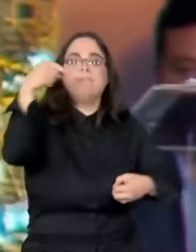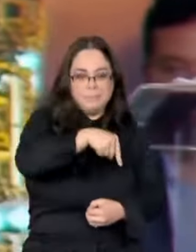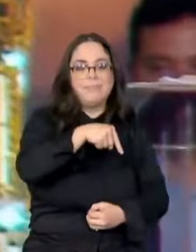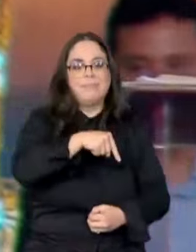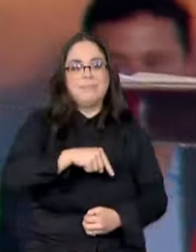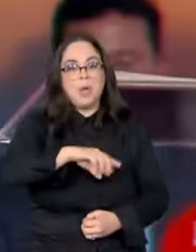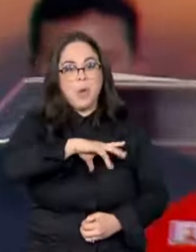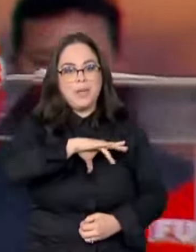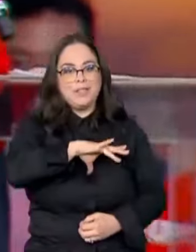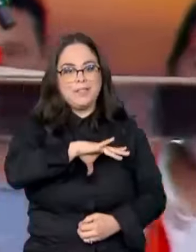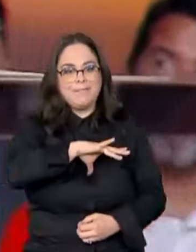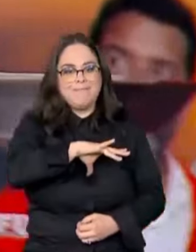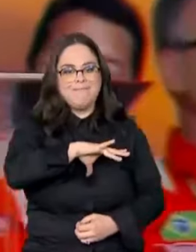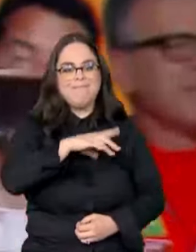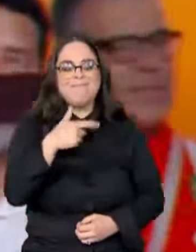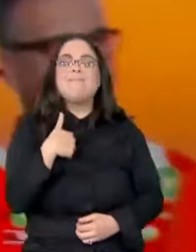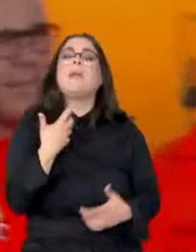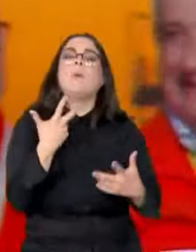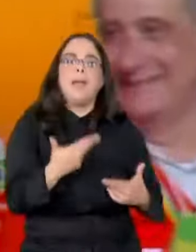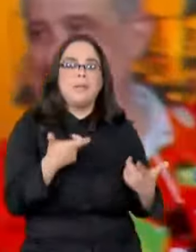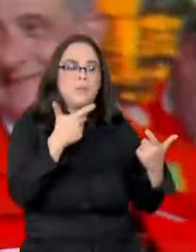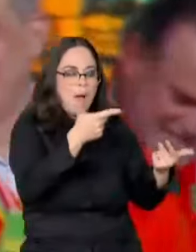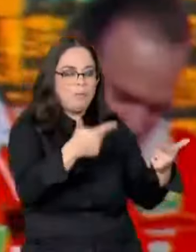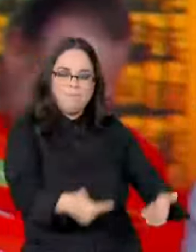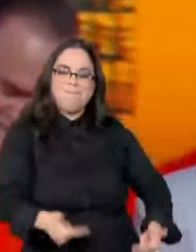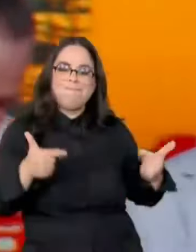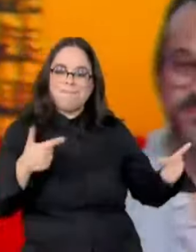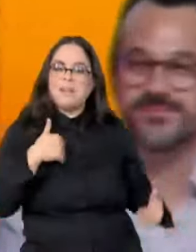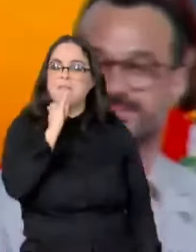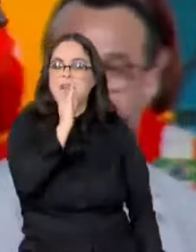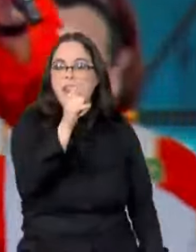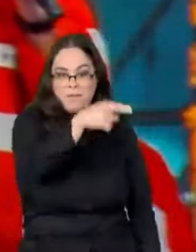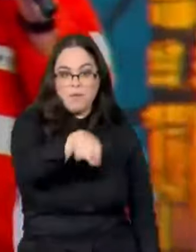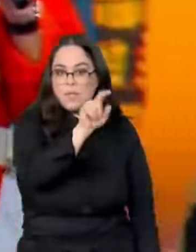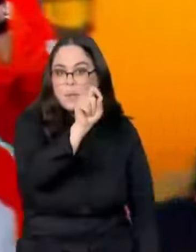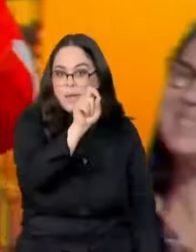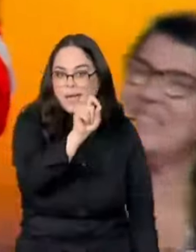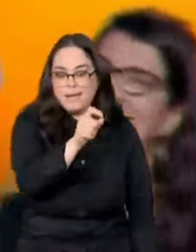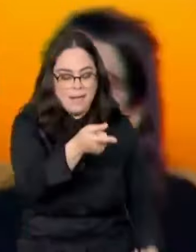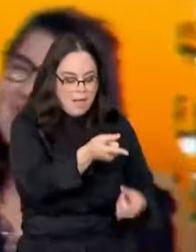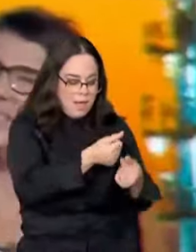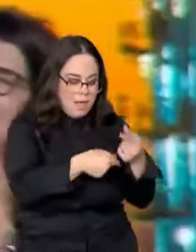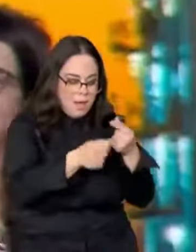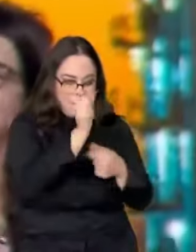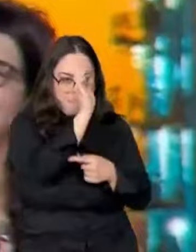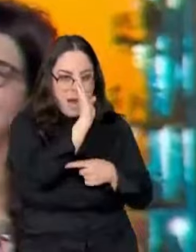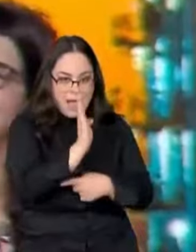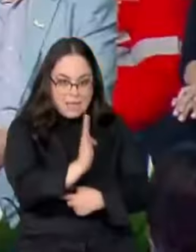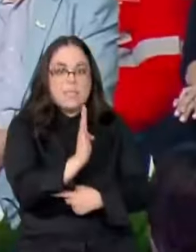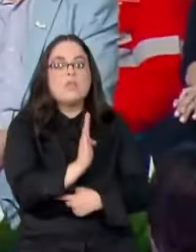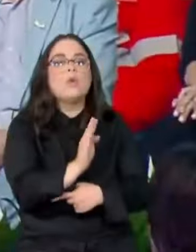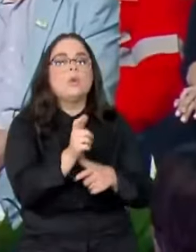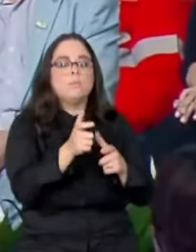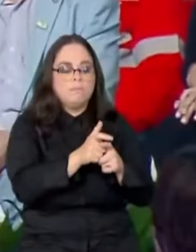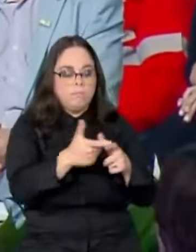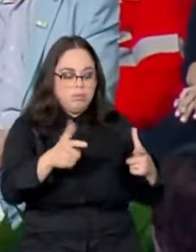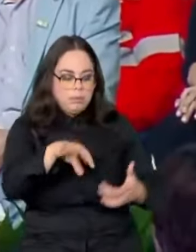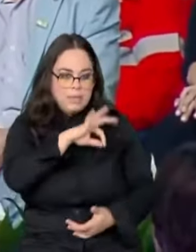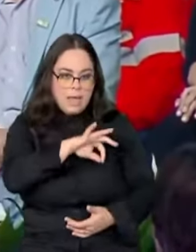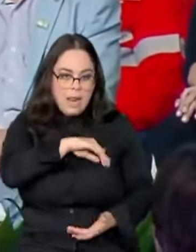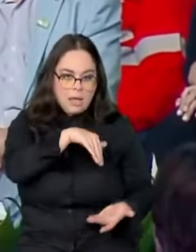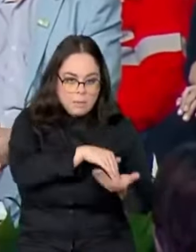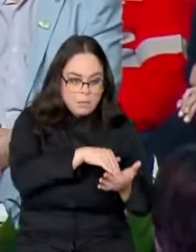Então, eu quero ter sorte para dizer para vocês, a economia brasileira vai crescer, o salário mínimo